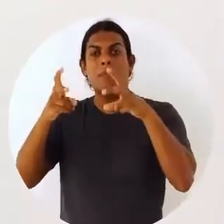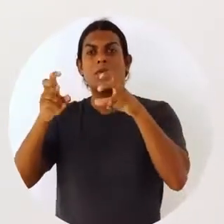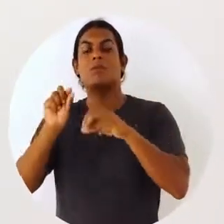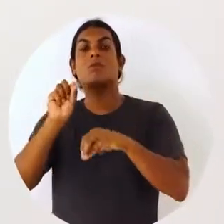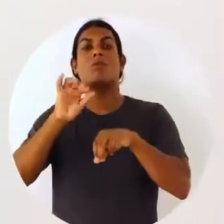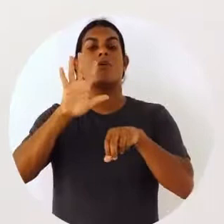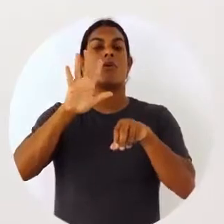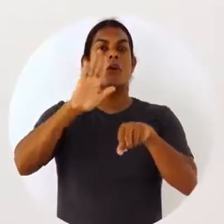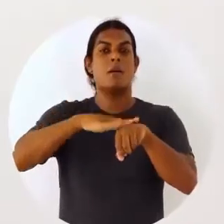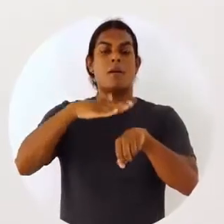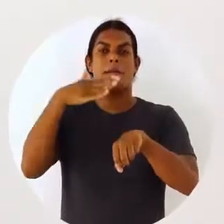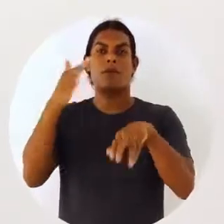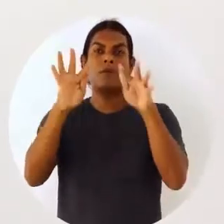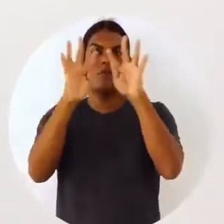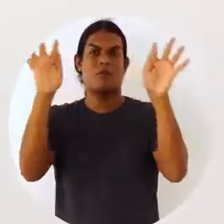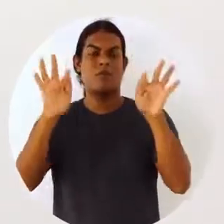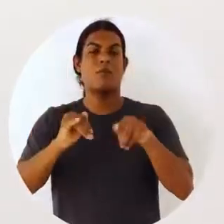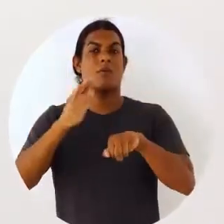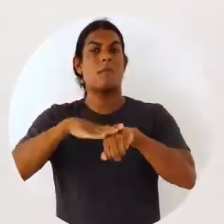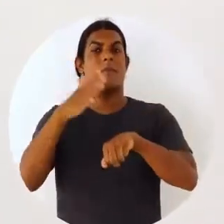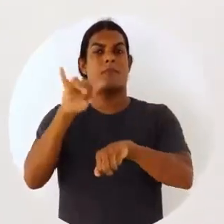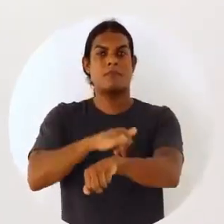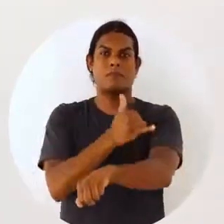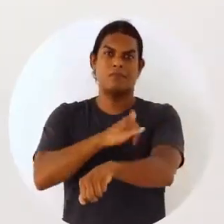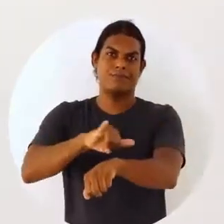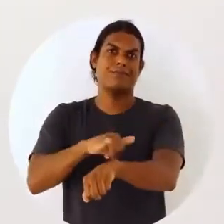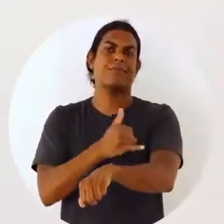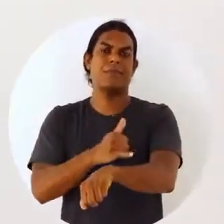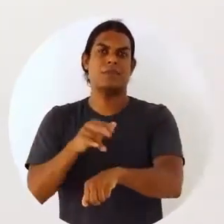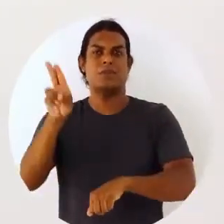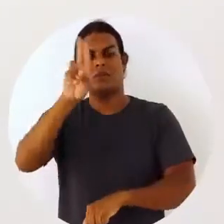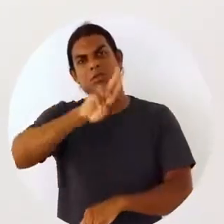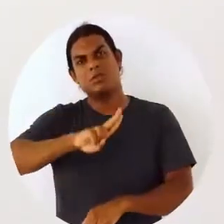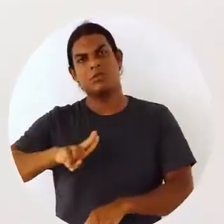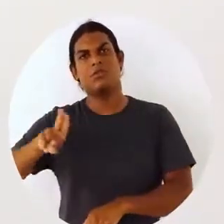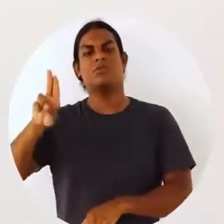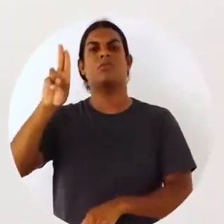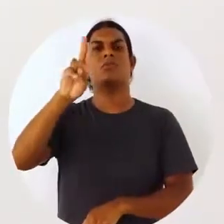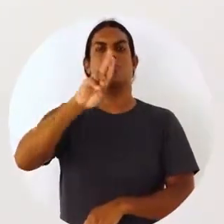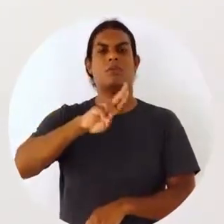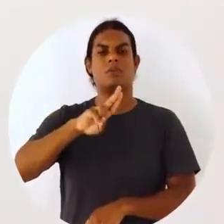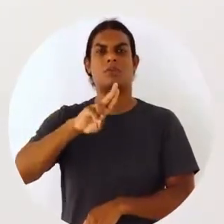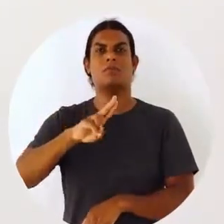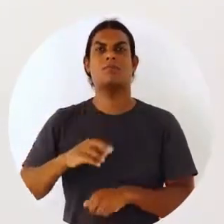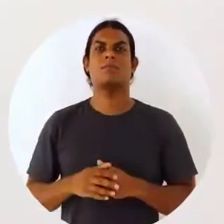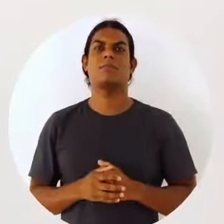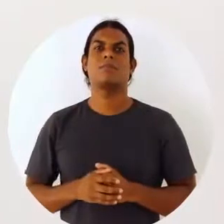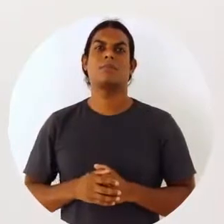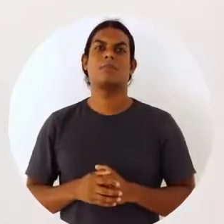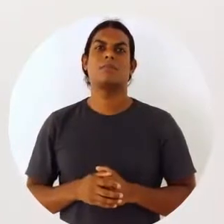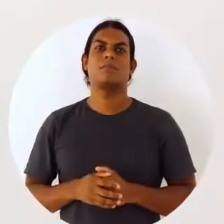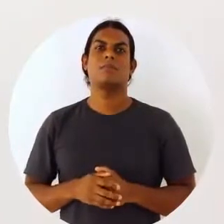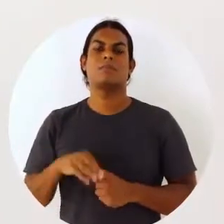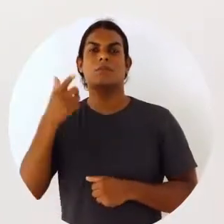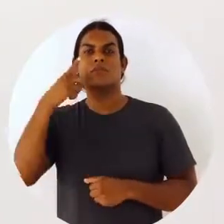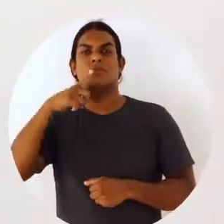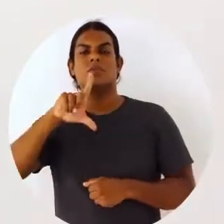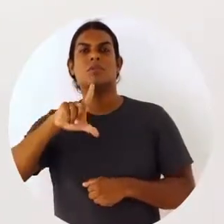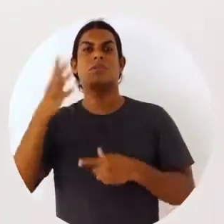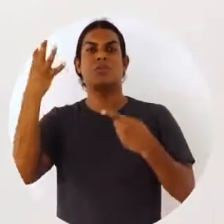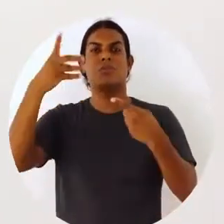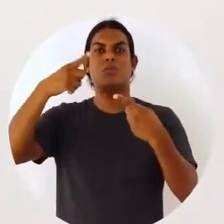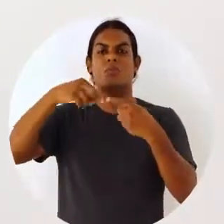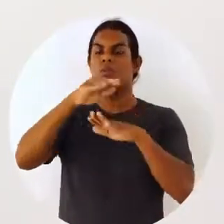a maneira que seja mais otimizada, mais efetiva para poder conseguir atingir